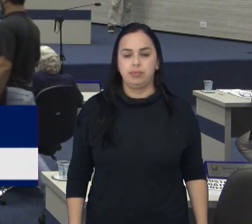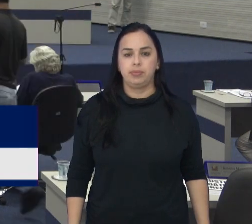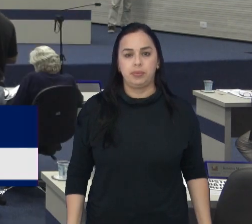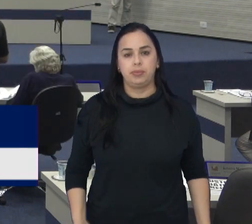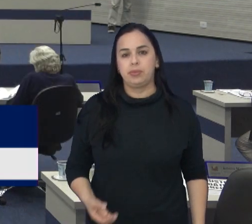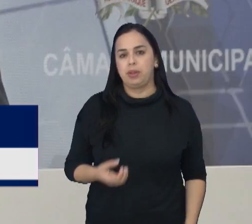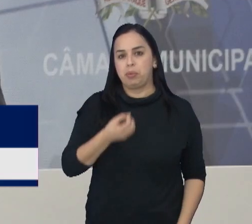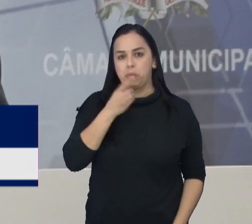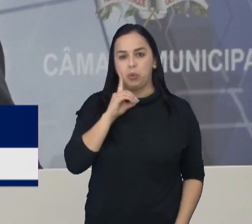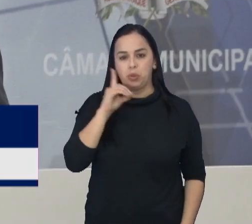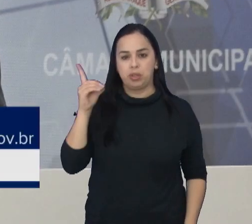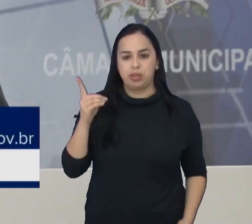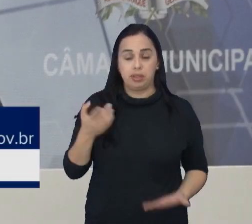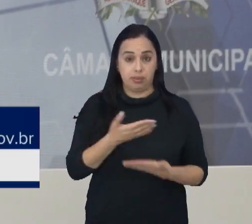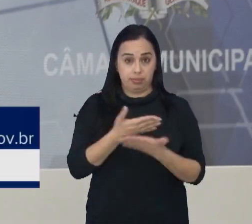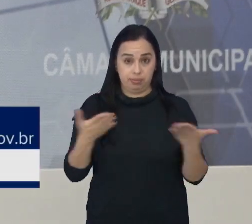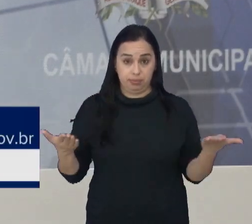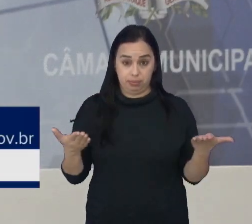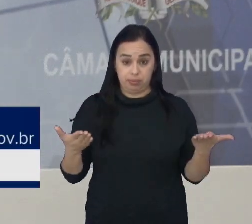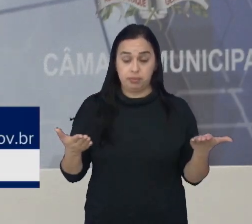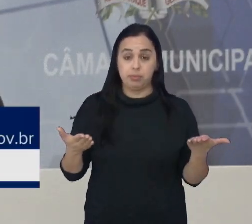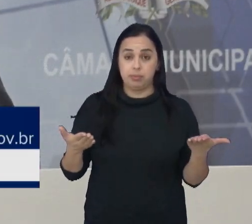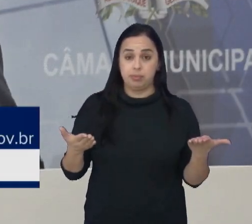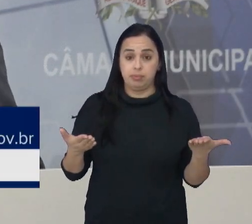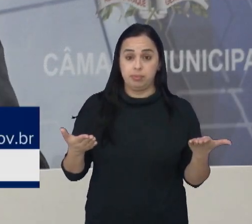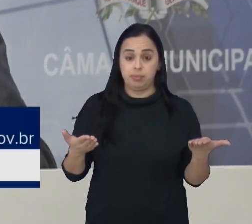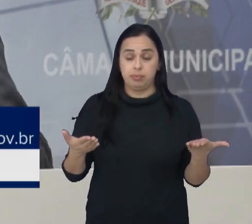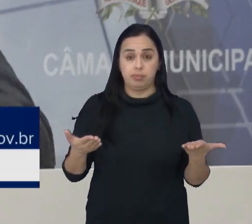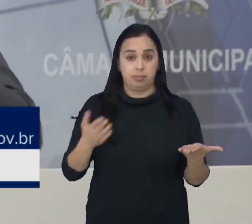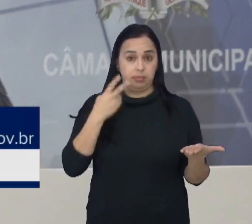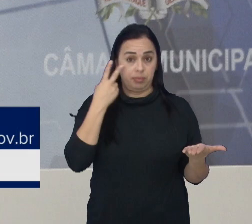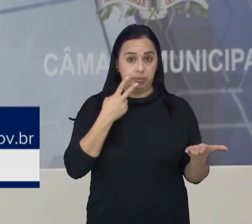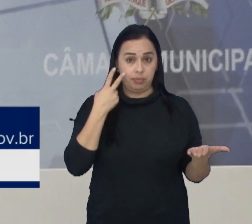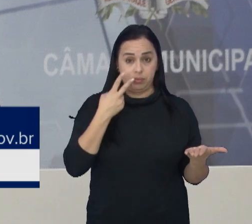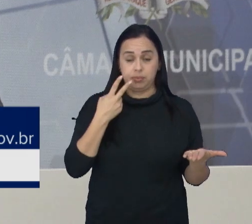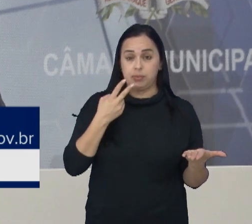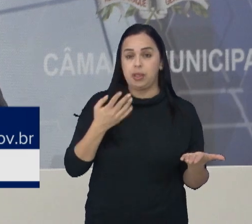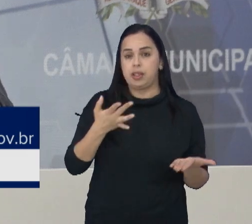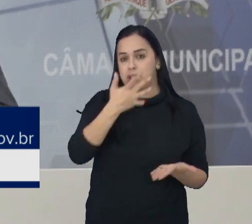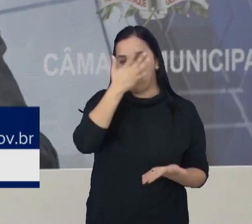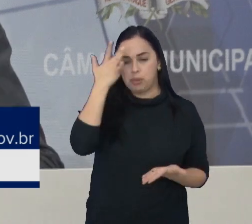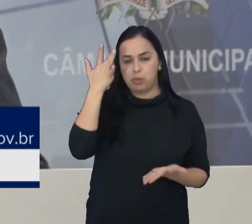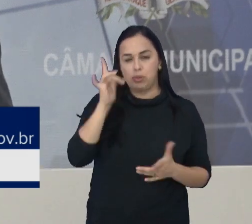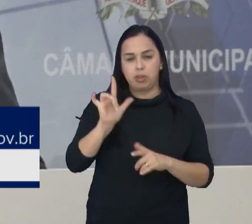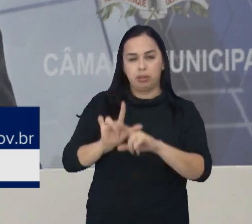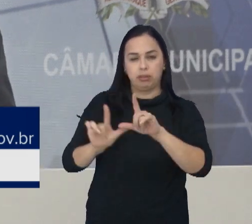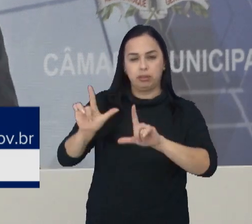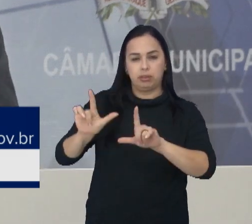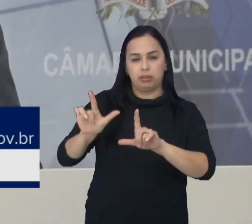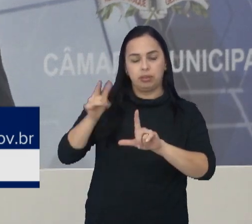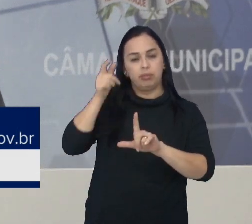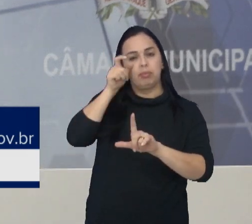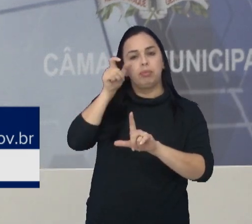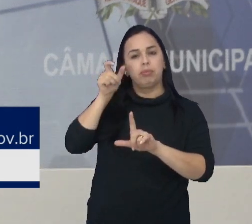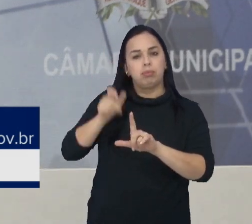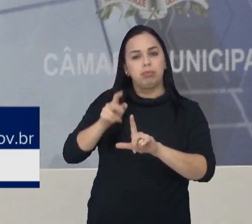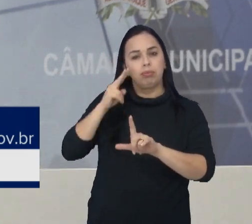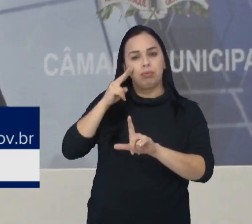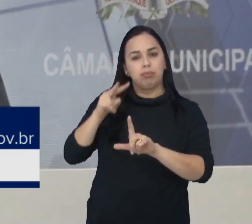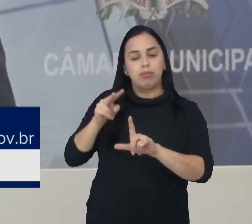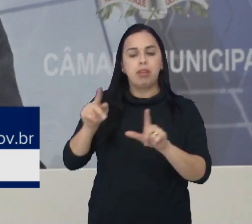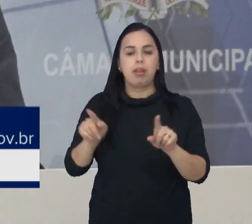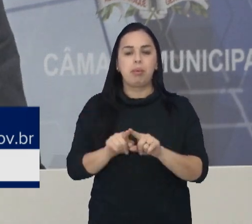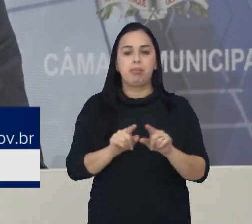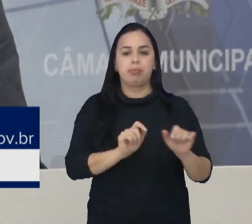Bom dia, senhor presidente, toda a mesa, nobres vereadores e todas as pessoas que nos assistem aqui pela TV Câmara.